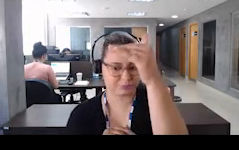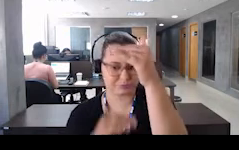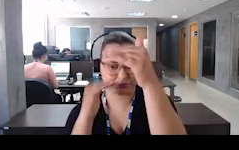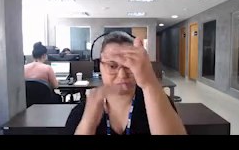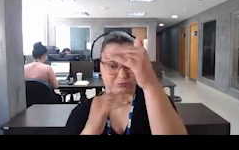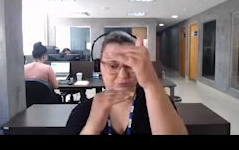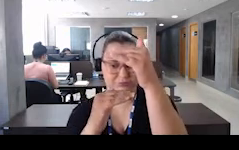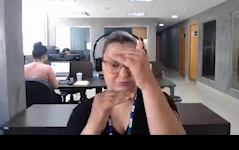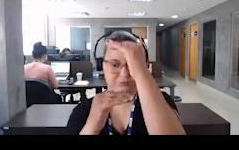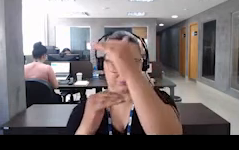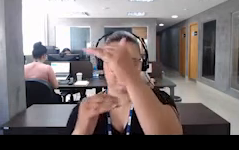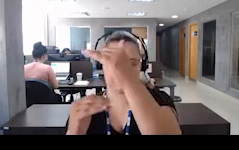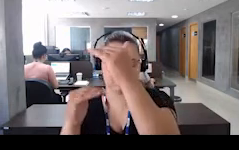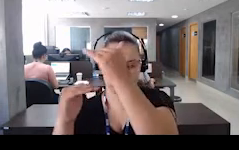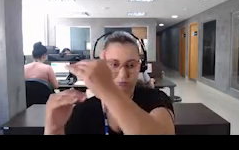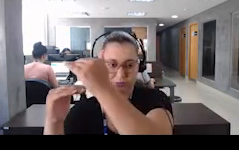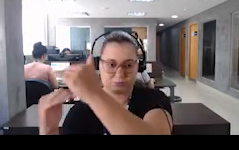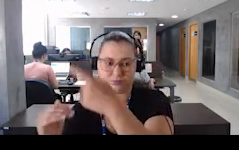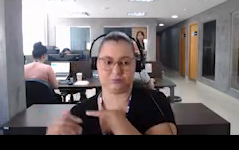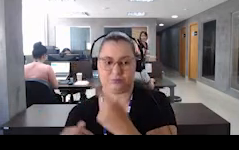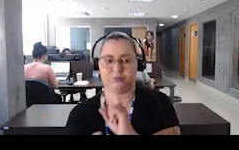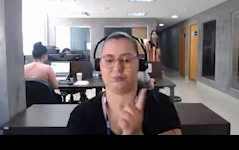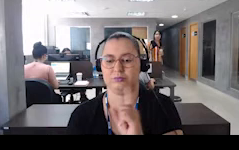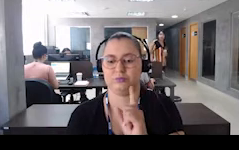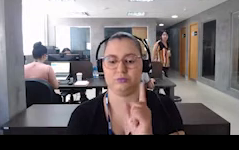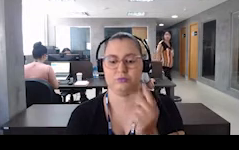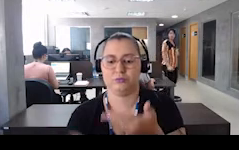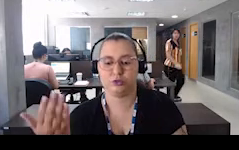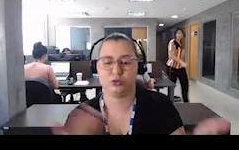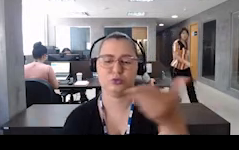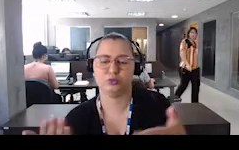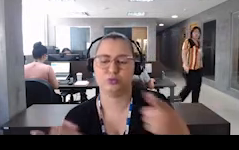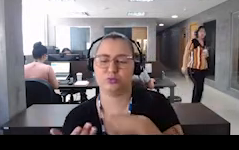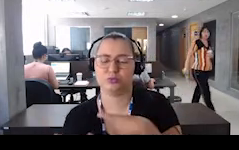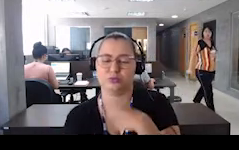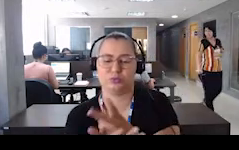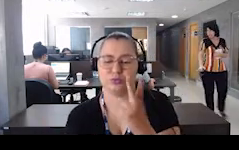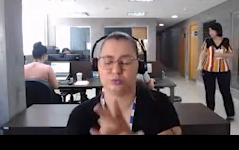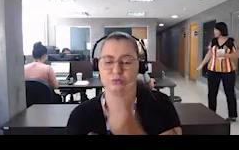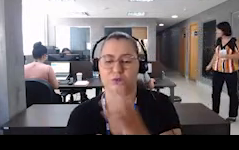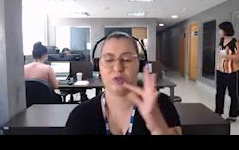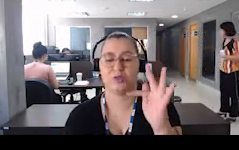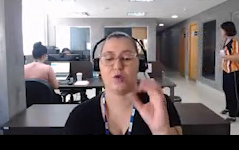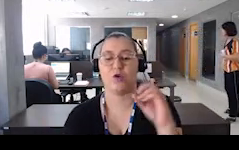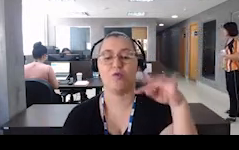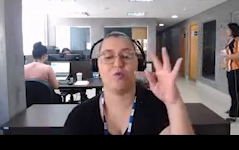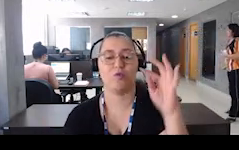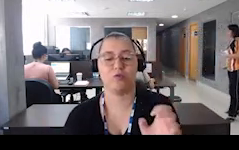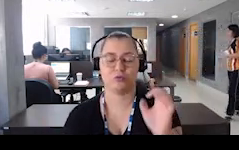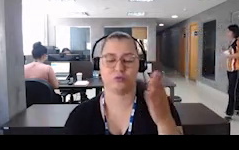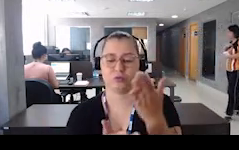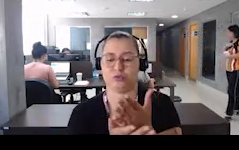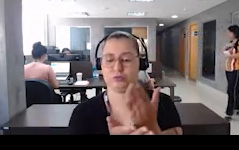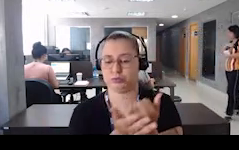carga está na frente da outra aqui, né? Elas não estão compartilhando o mesmo potencial aqui da fonte, né? A tensão elétrica aqui, ela